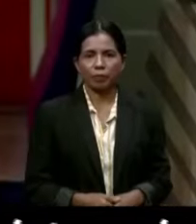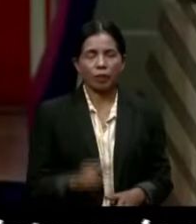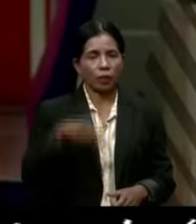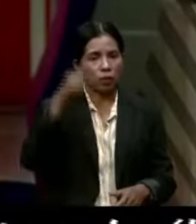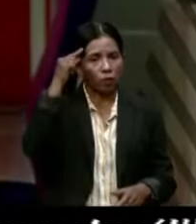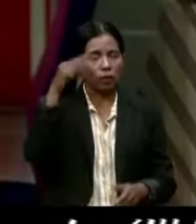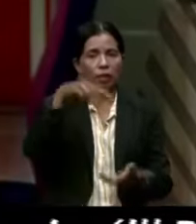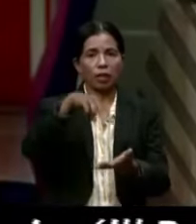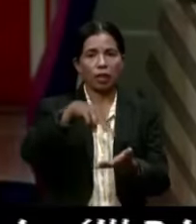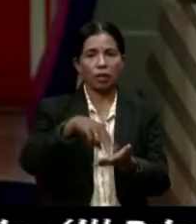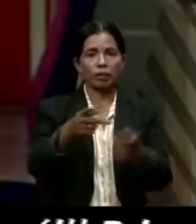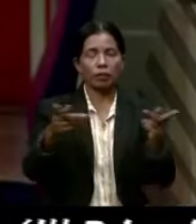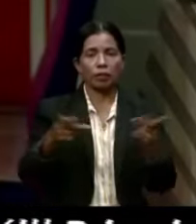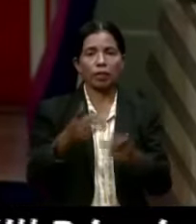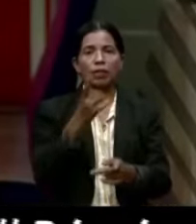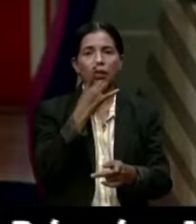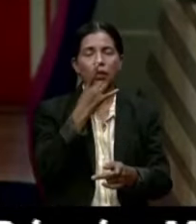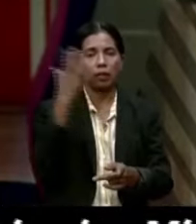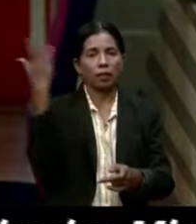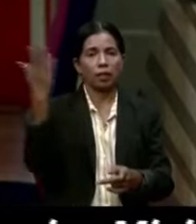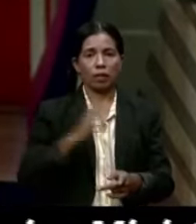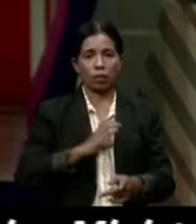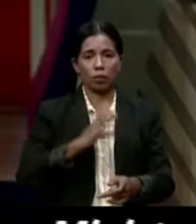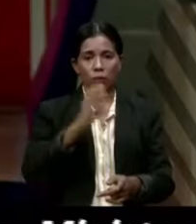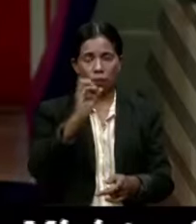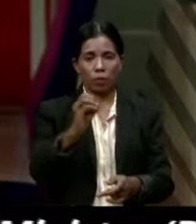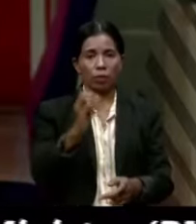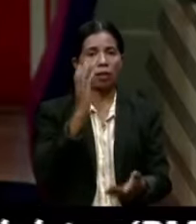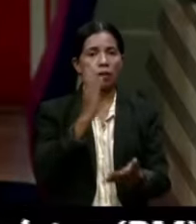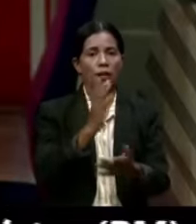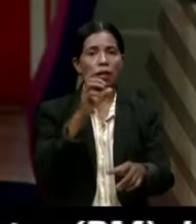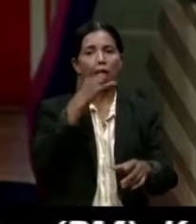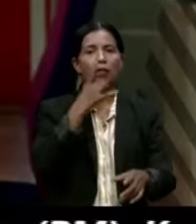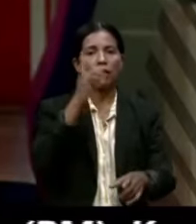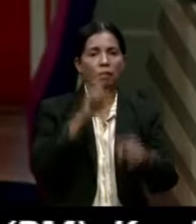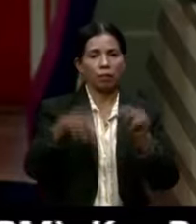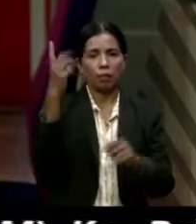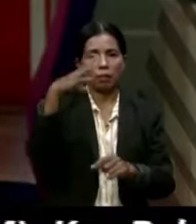Governo se instala tan subestação elétrica e área Comoro, pode evita arremate bebek.